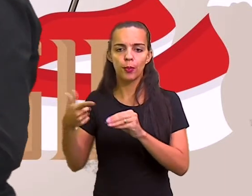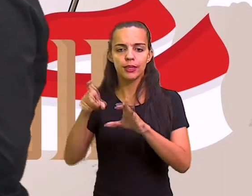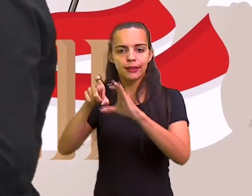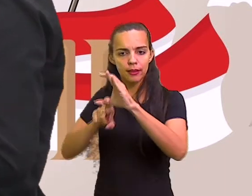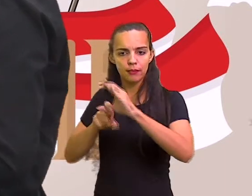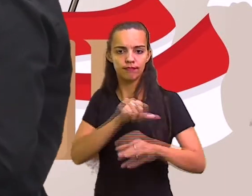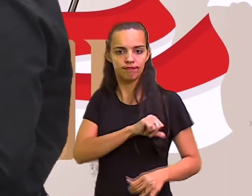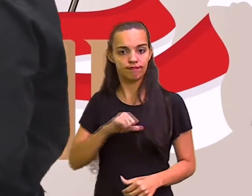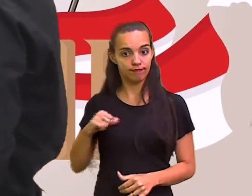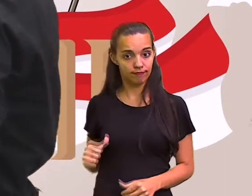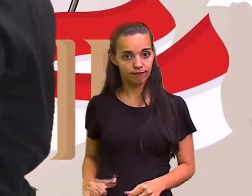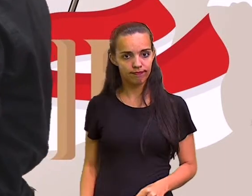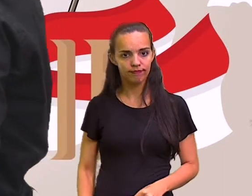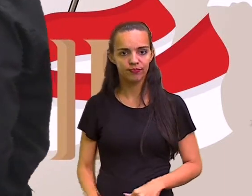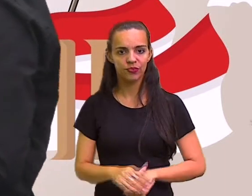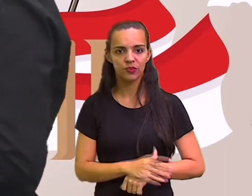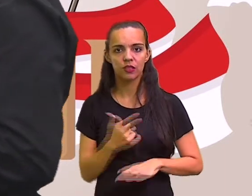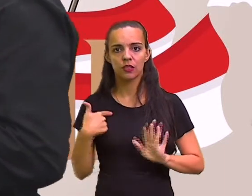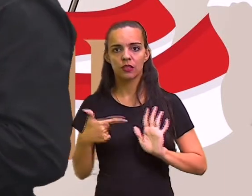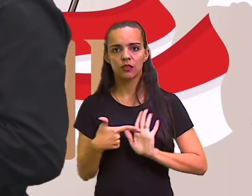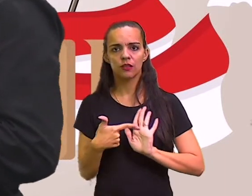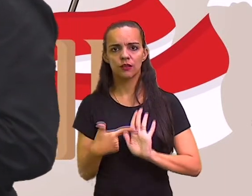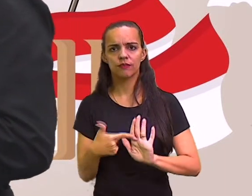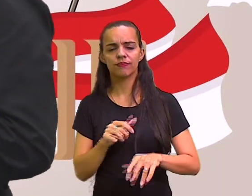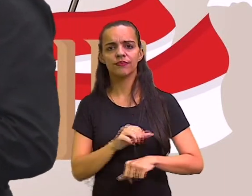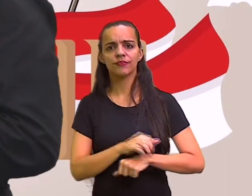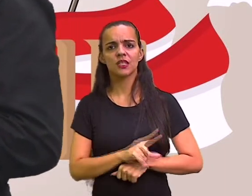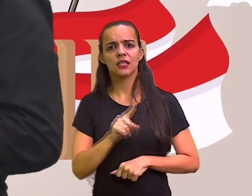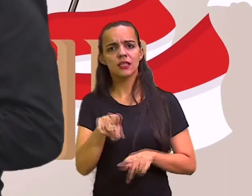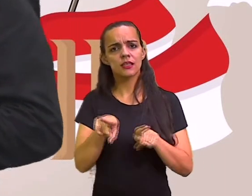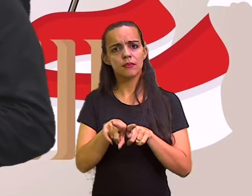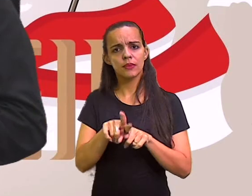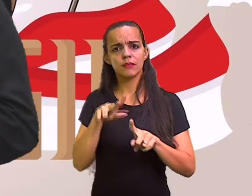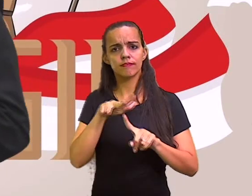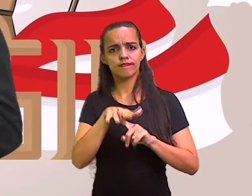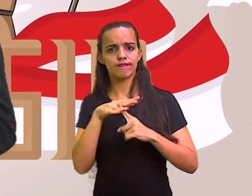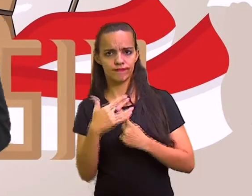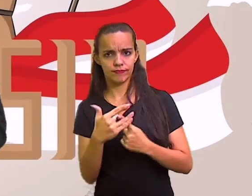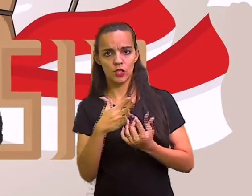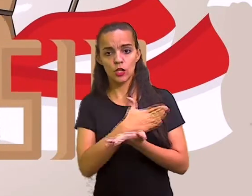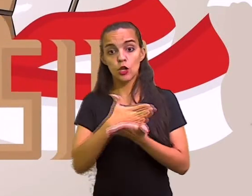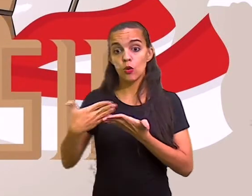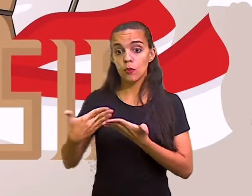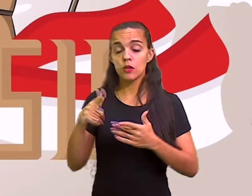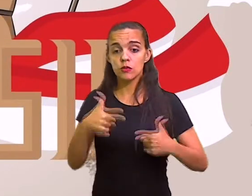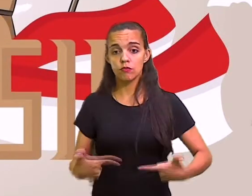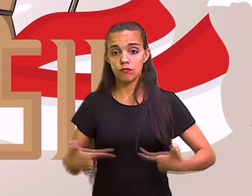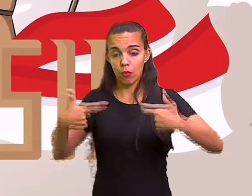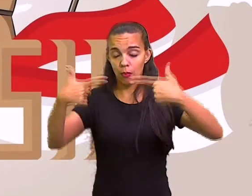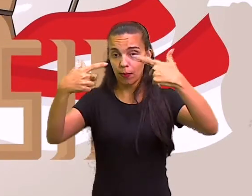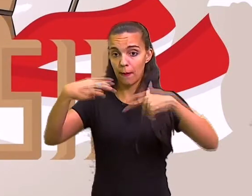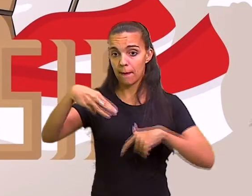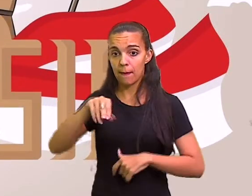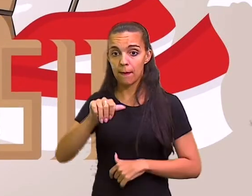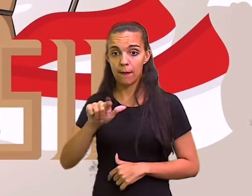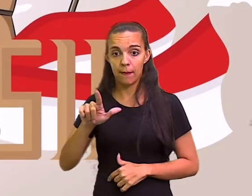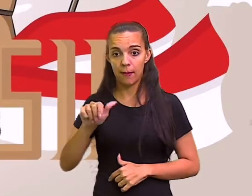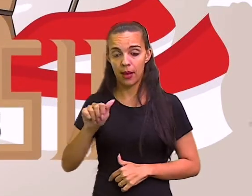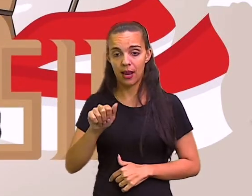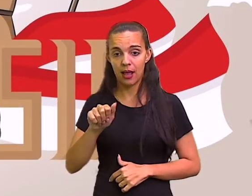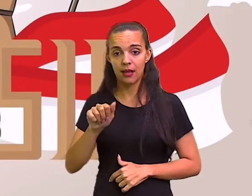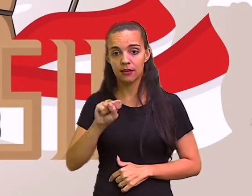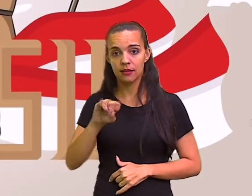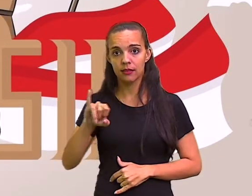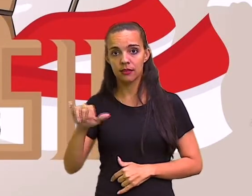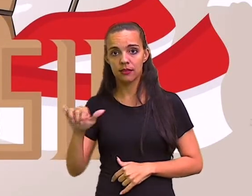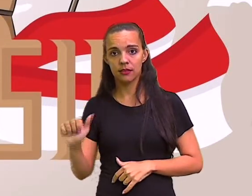Ele alinhou-se ao socialismo e entrou em guerra com a Malásia. Em